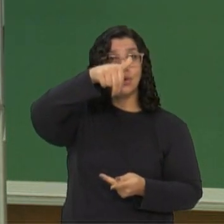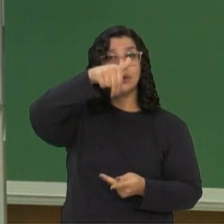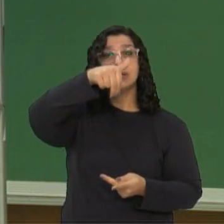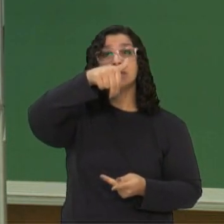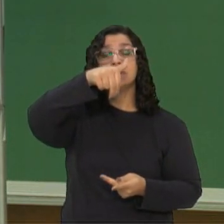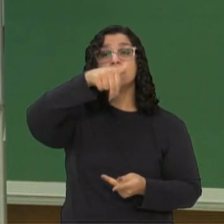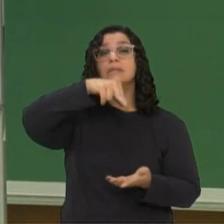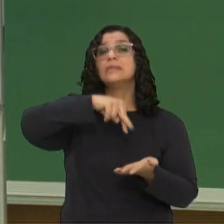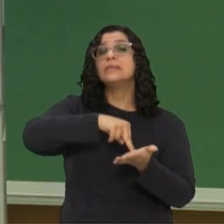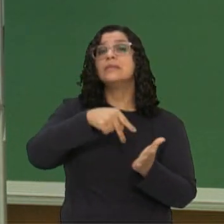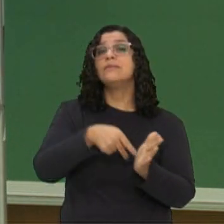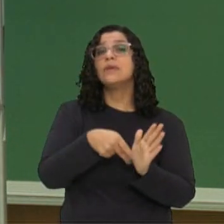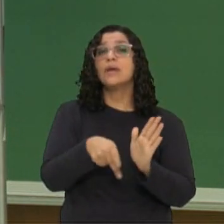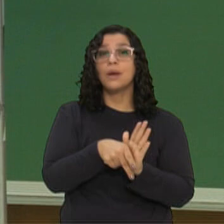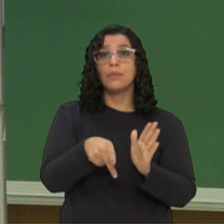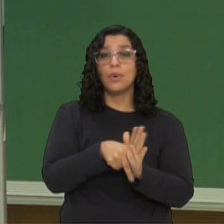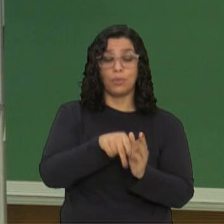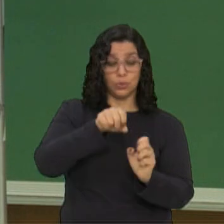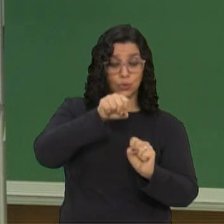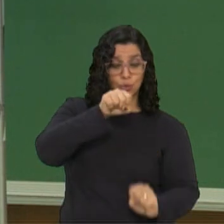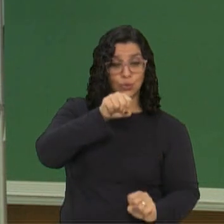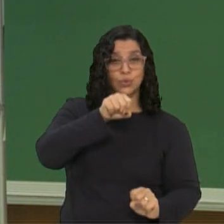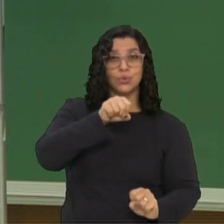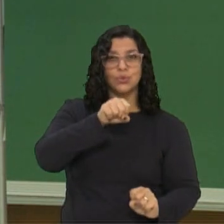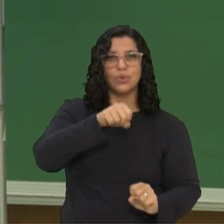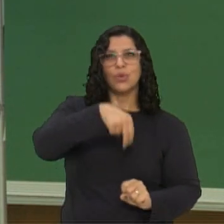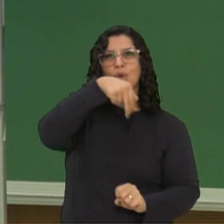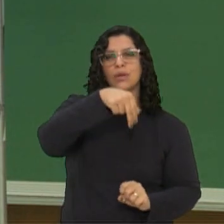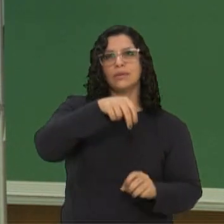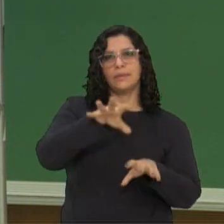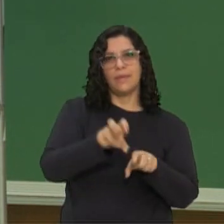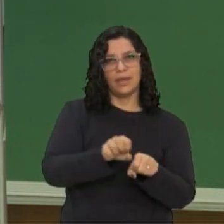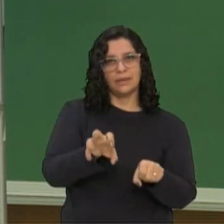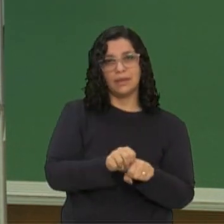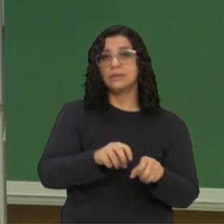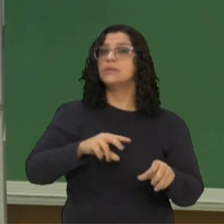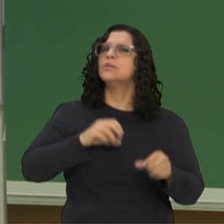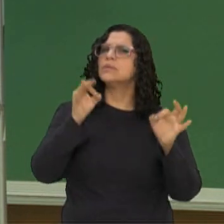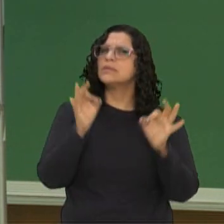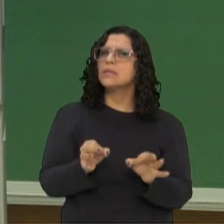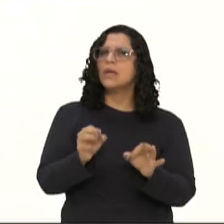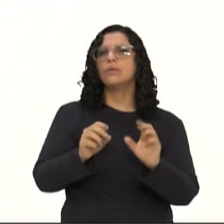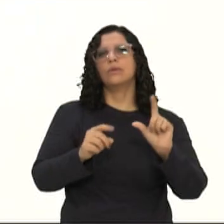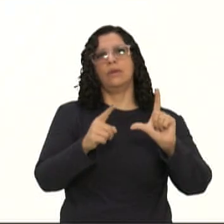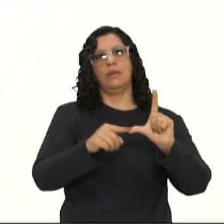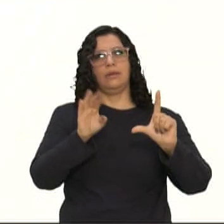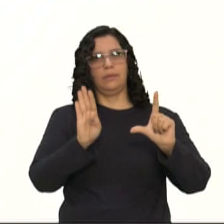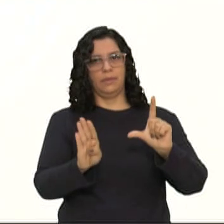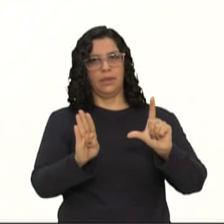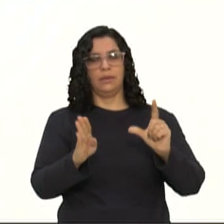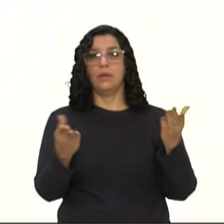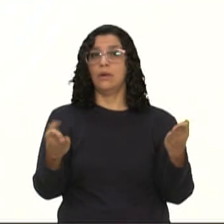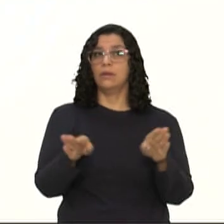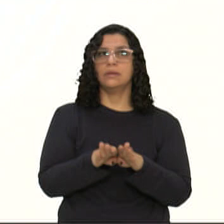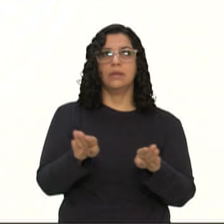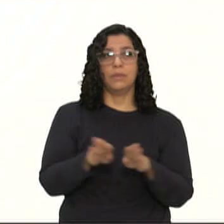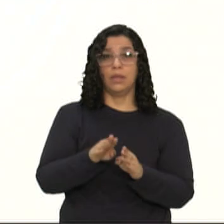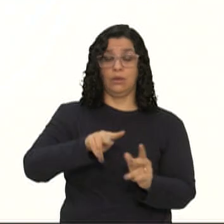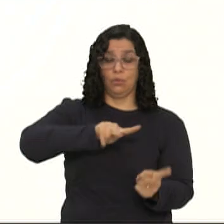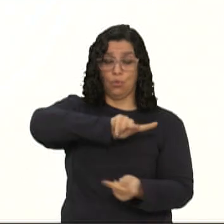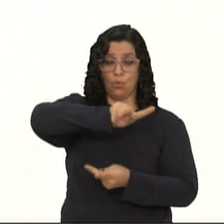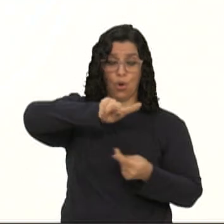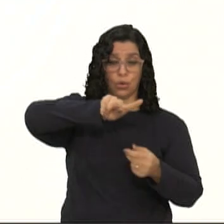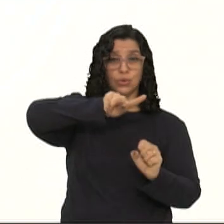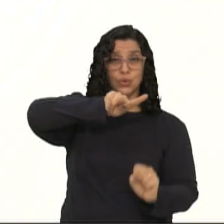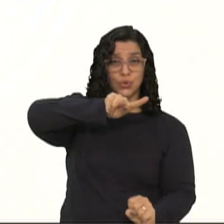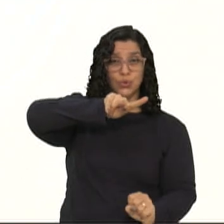por exemplo, fica próximo ao polo norte magnético. Então, a resposta é a letra B. O polo sul geográfico fica